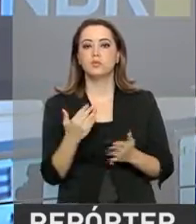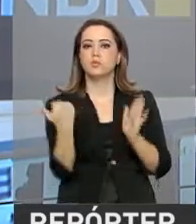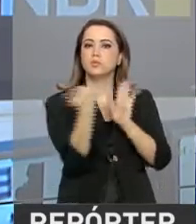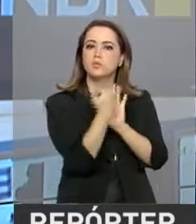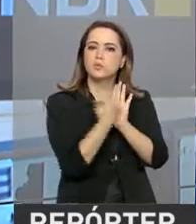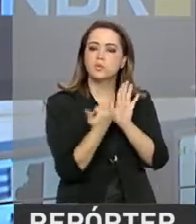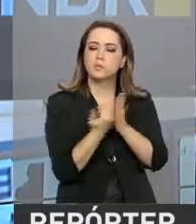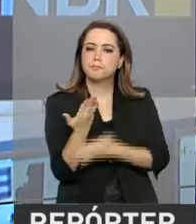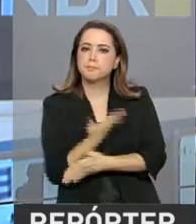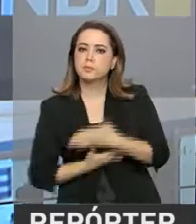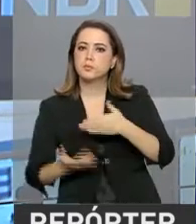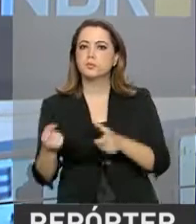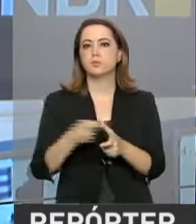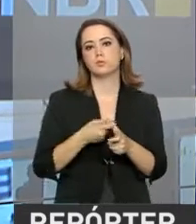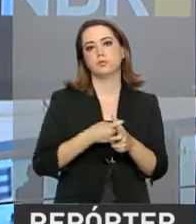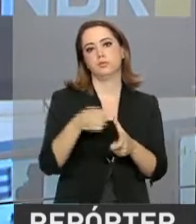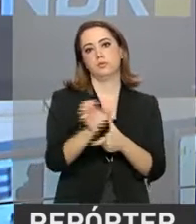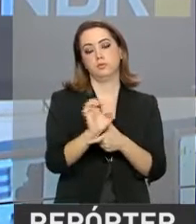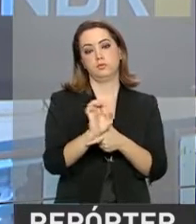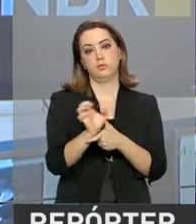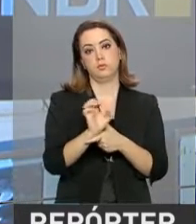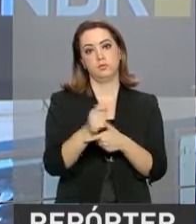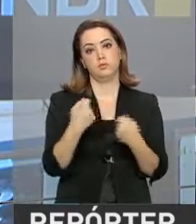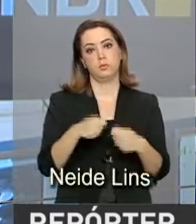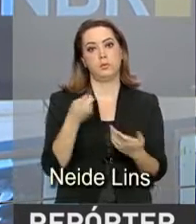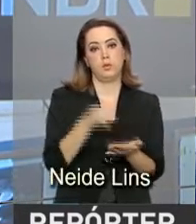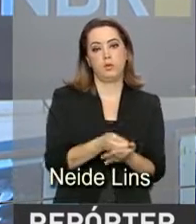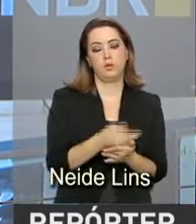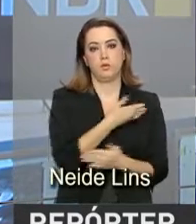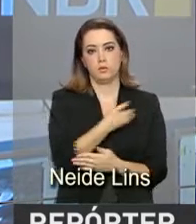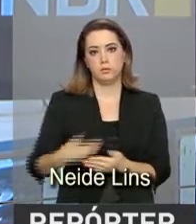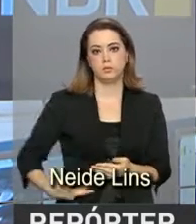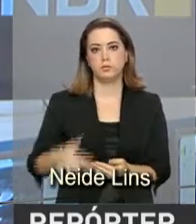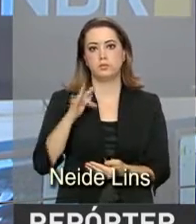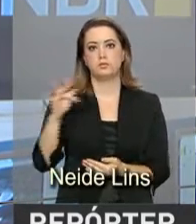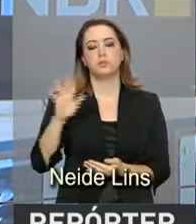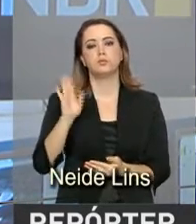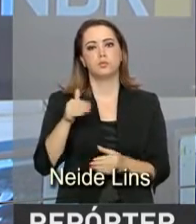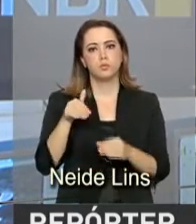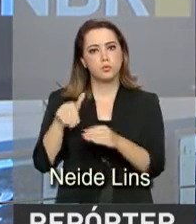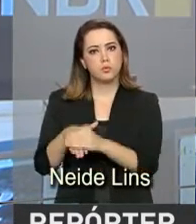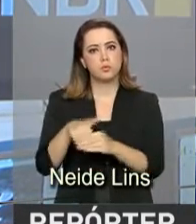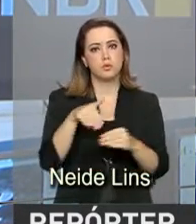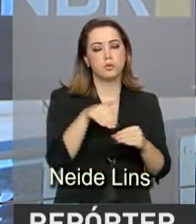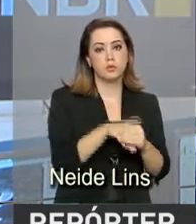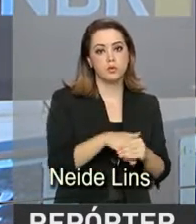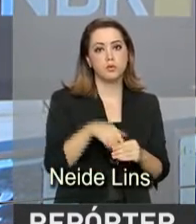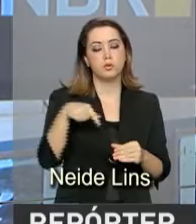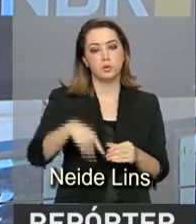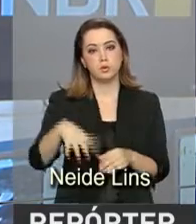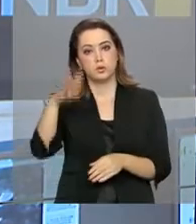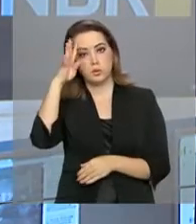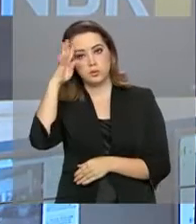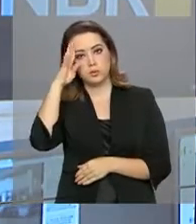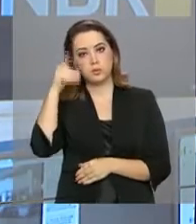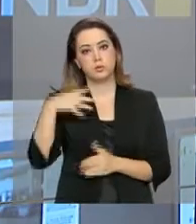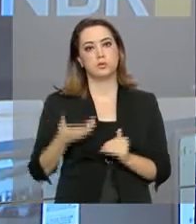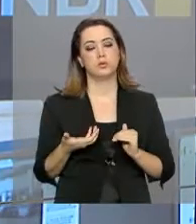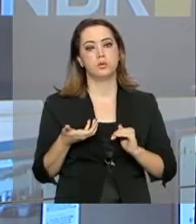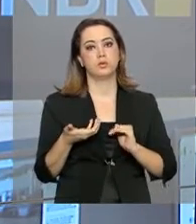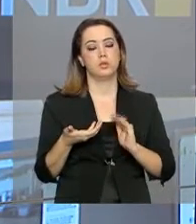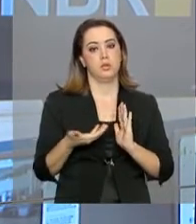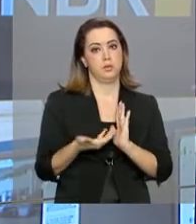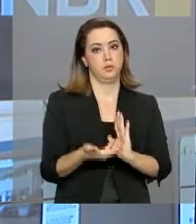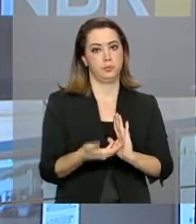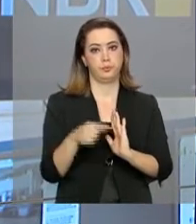renegociação das dívidas dos estados com a união foi votado na madrugada desta quarta-feira na câmara dos deputados o texto